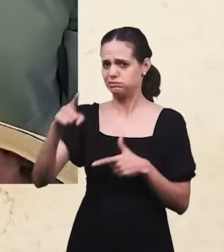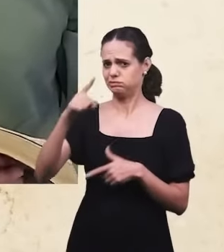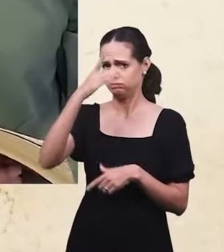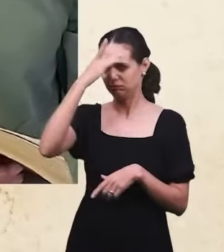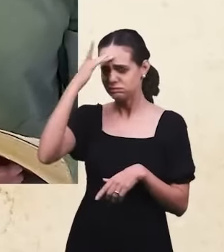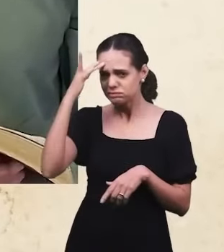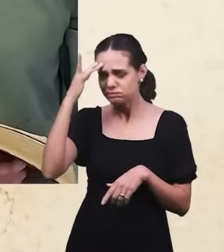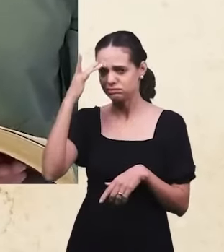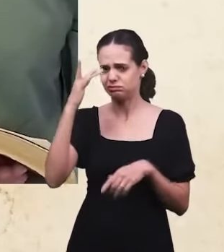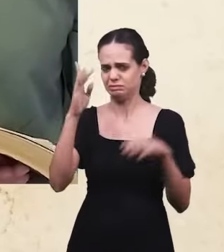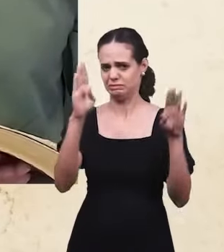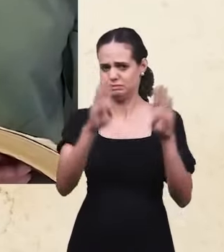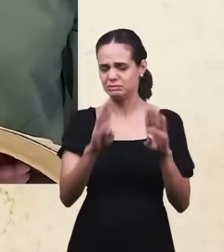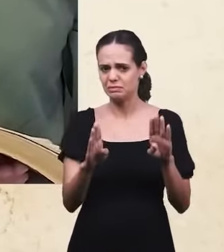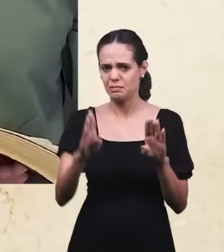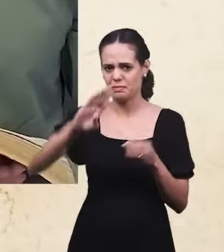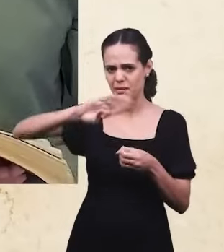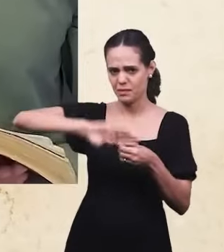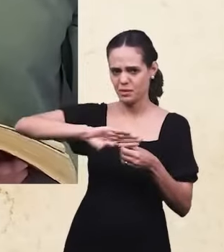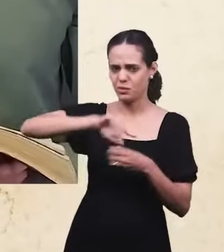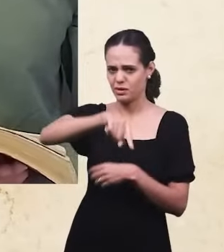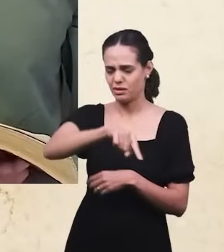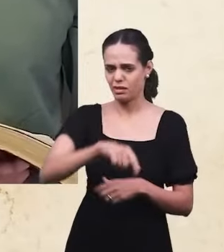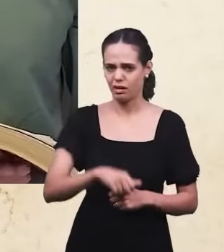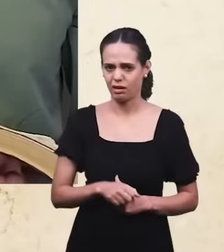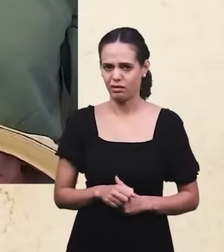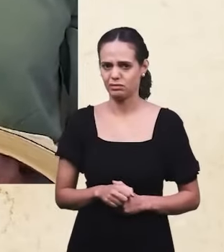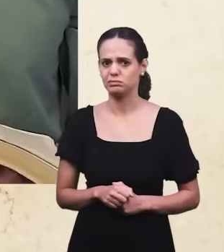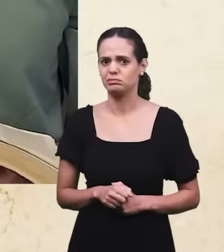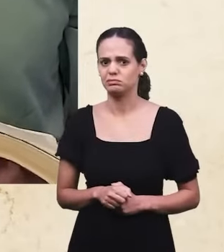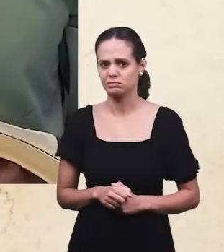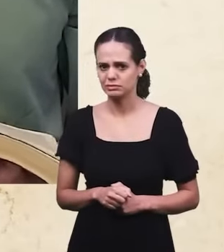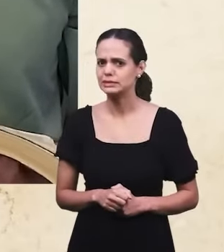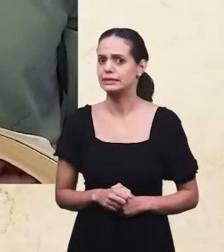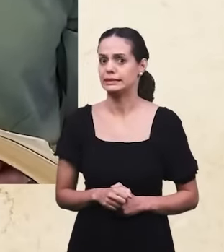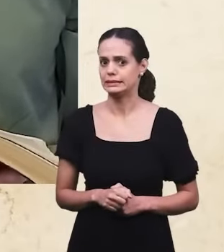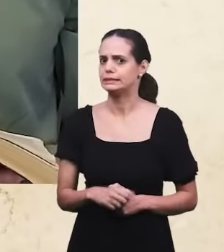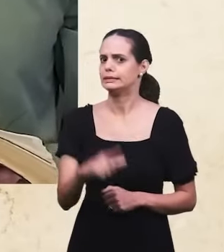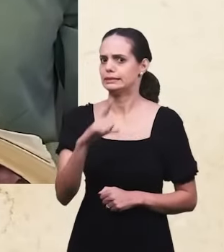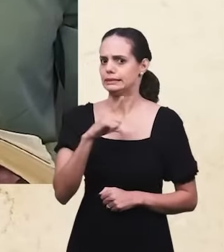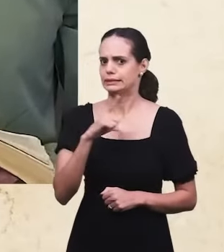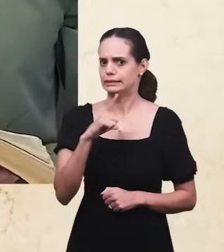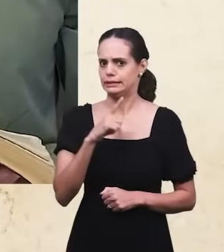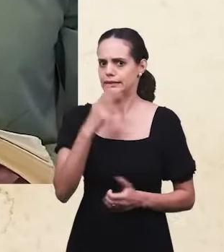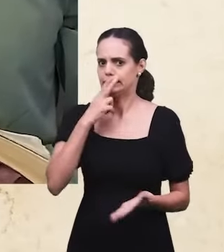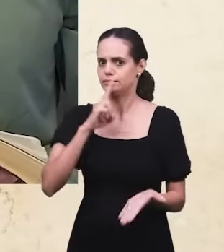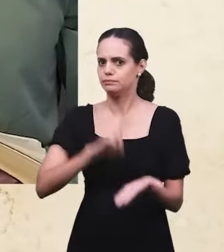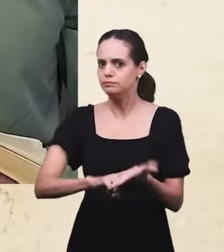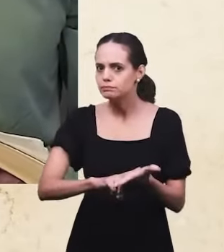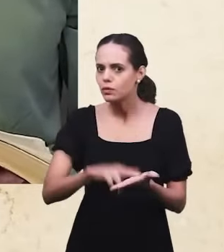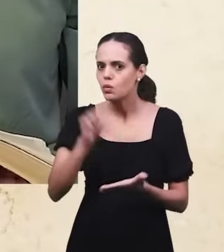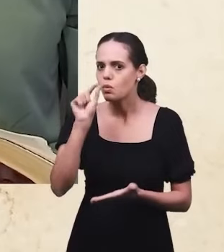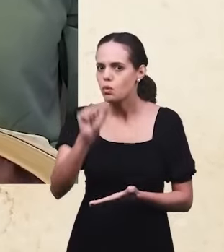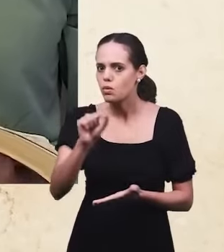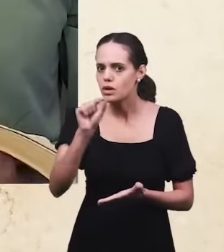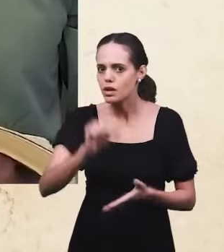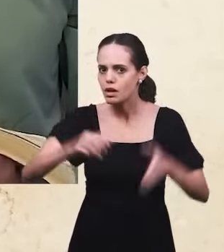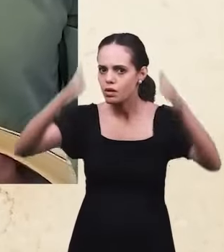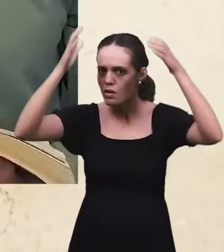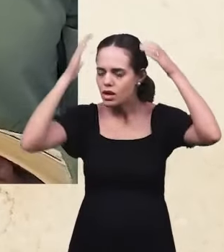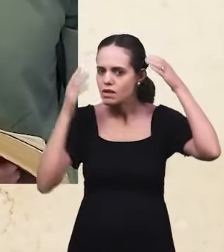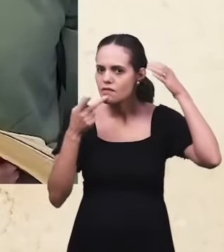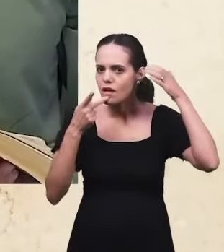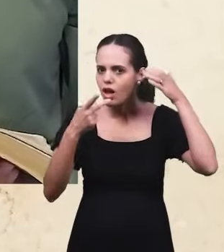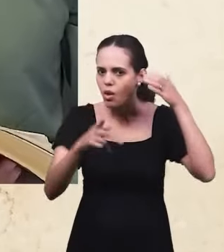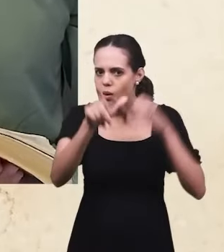no cativeiro da Babilônia, e ali ele soube de um edito do rei em que todos os sábios, onde ele